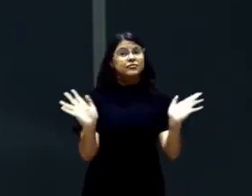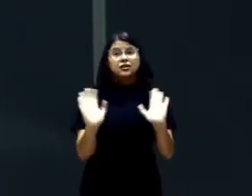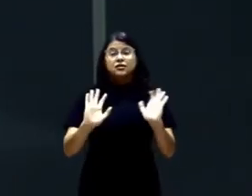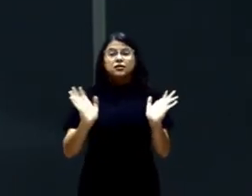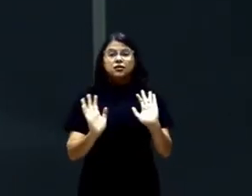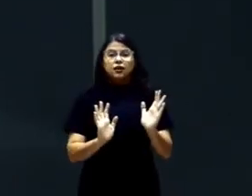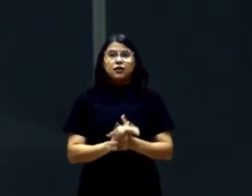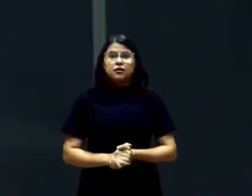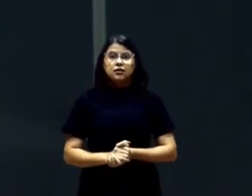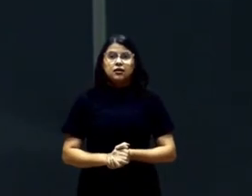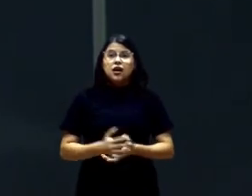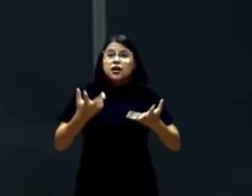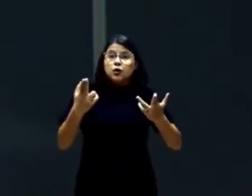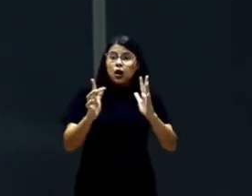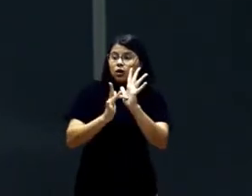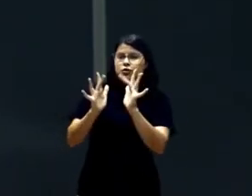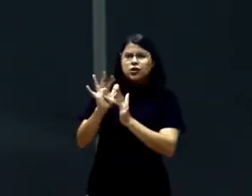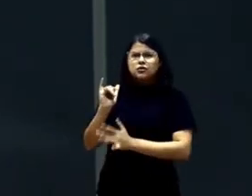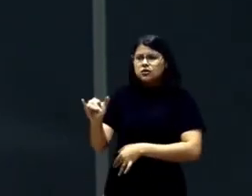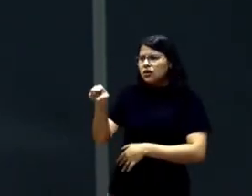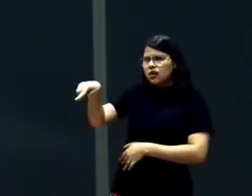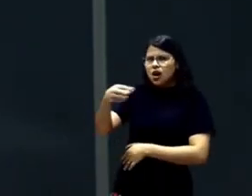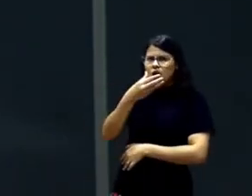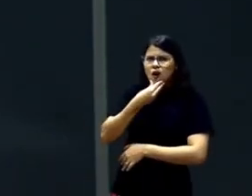Deus falar como falou para esse rico insensato.